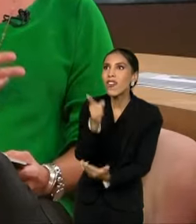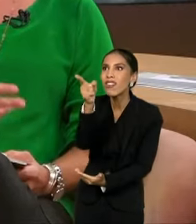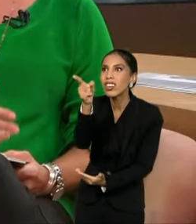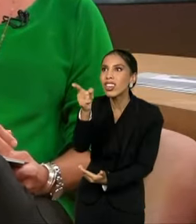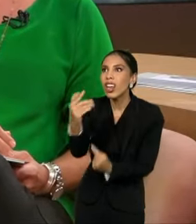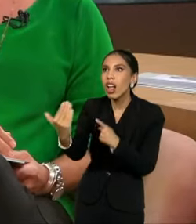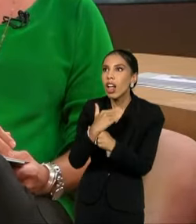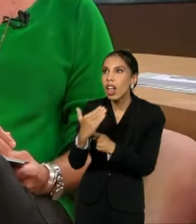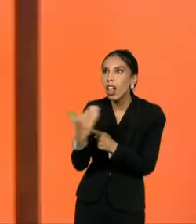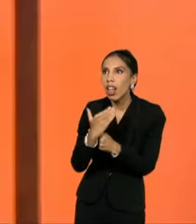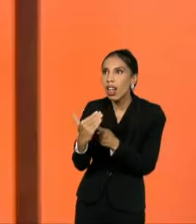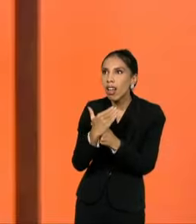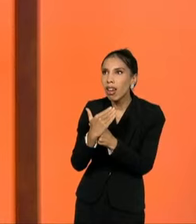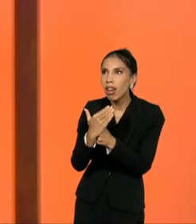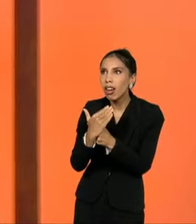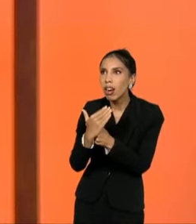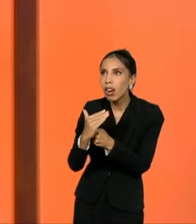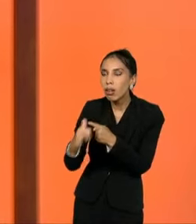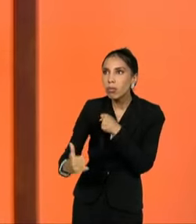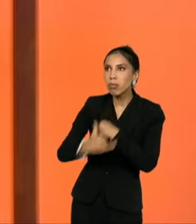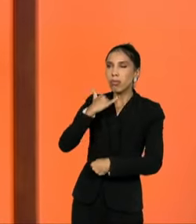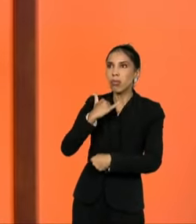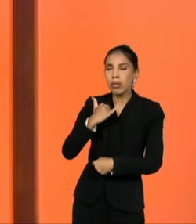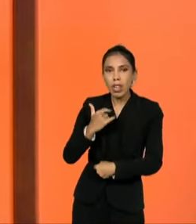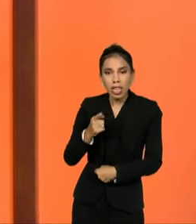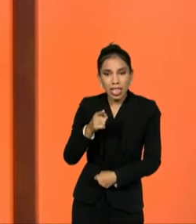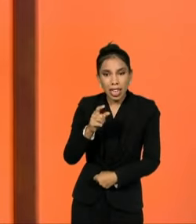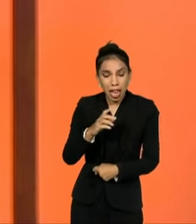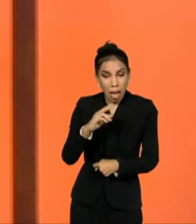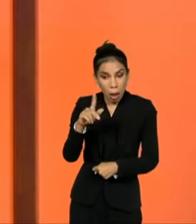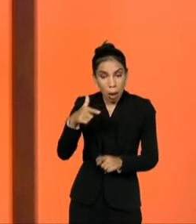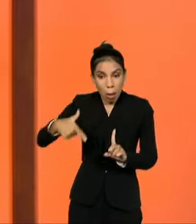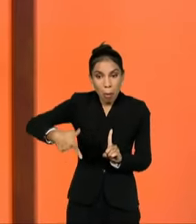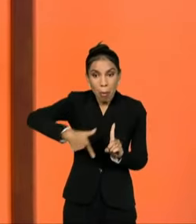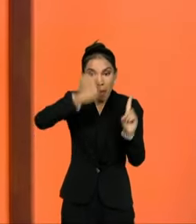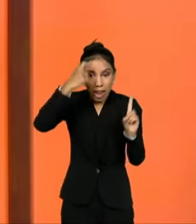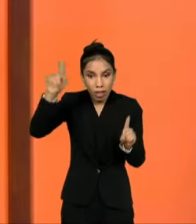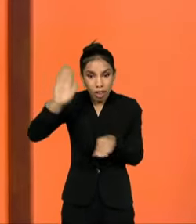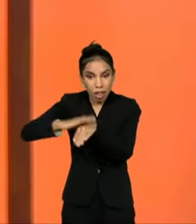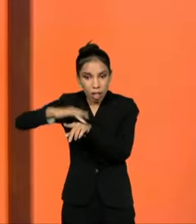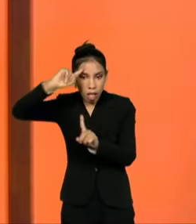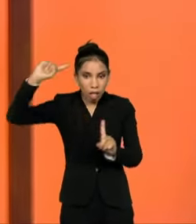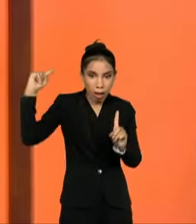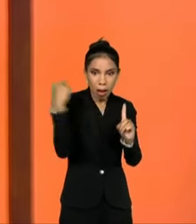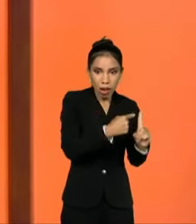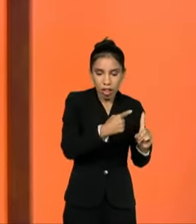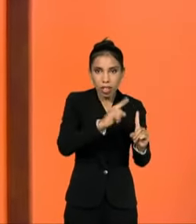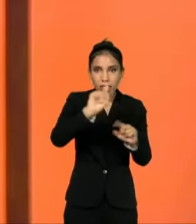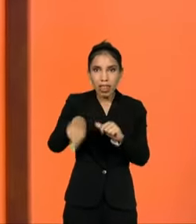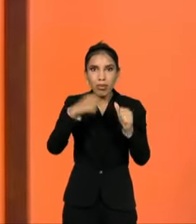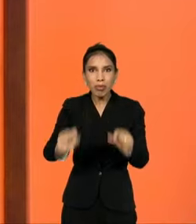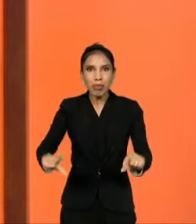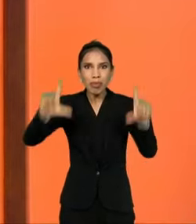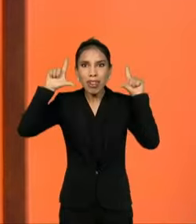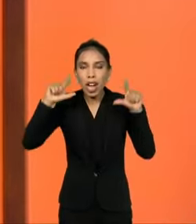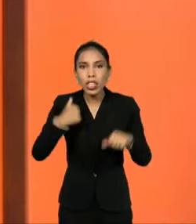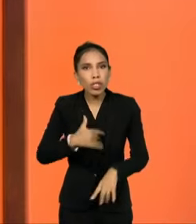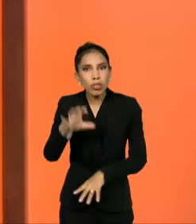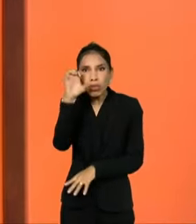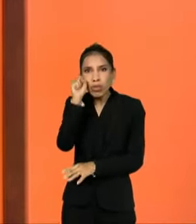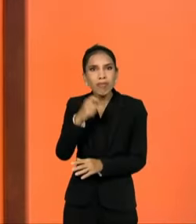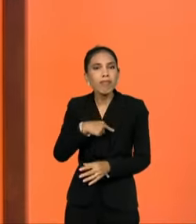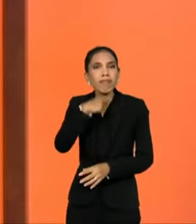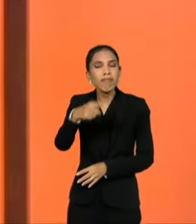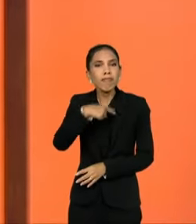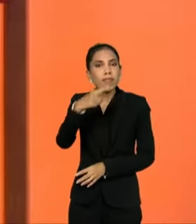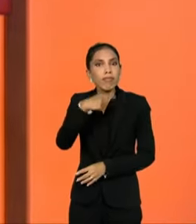né? Dia, aquele ali era o dia seguinte à morte. Aquilo ali, aquela cena é o dia seguinte da morte. A gente estava sem dormir,